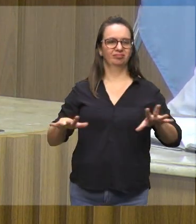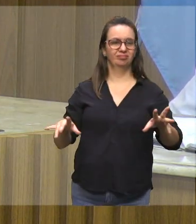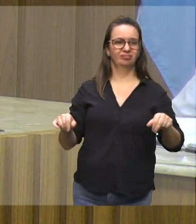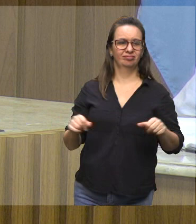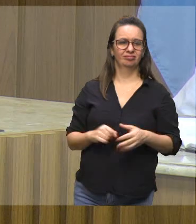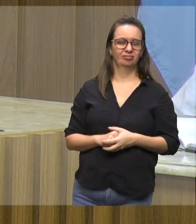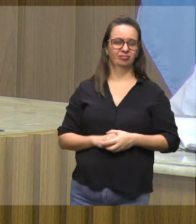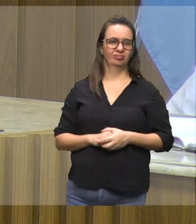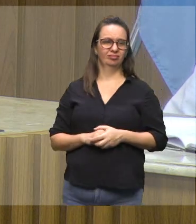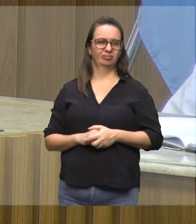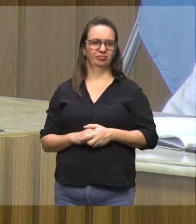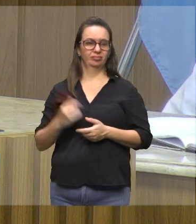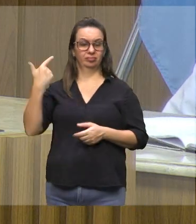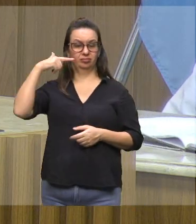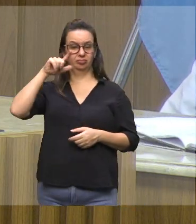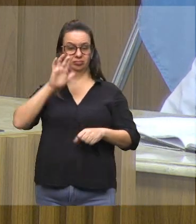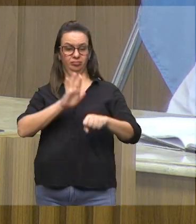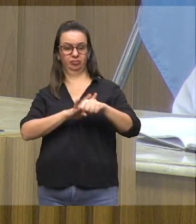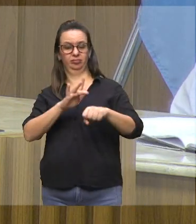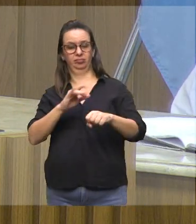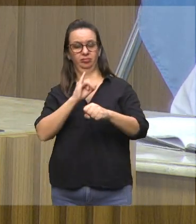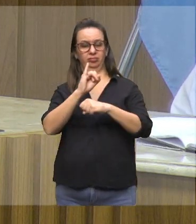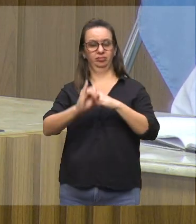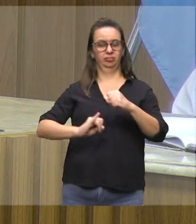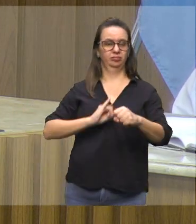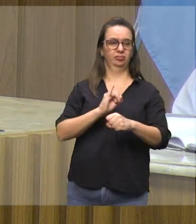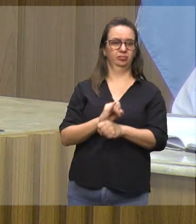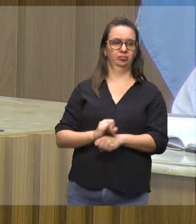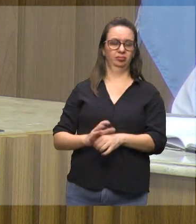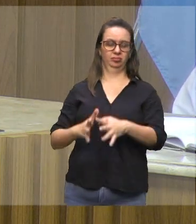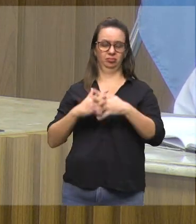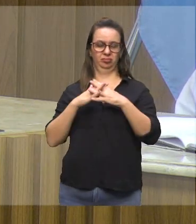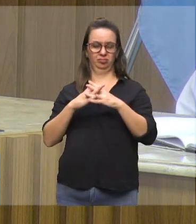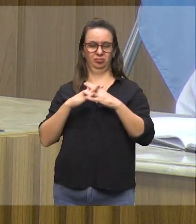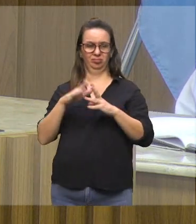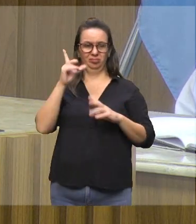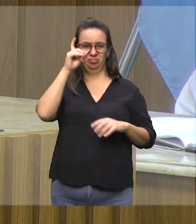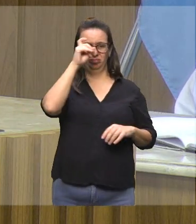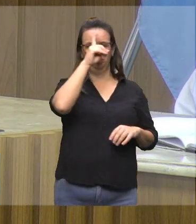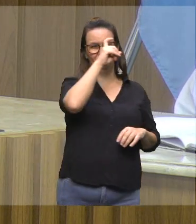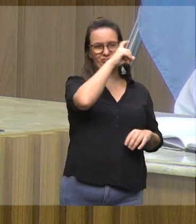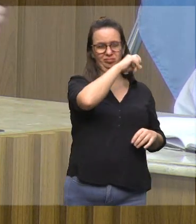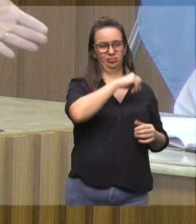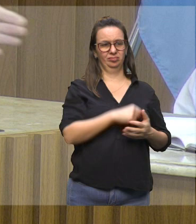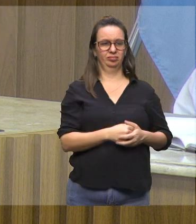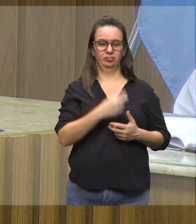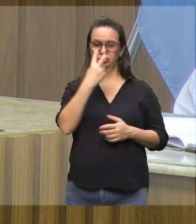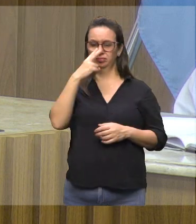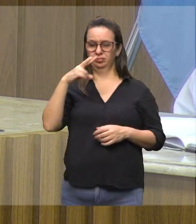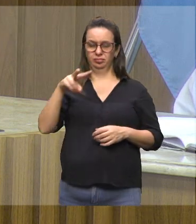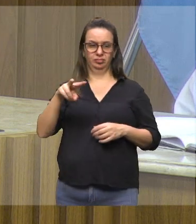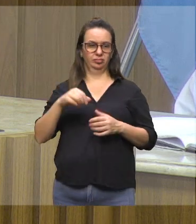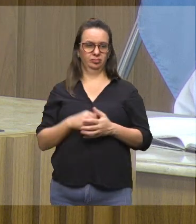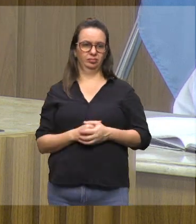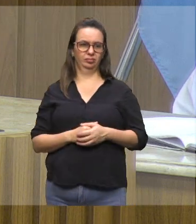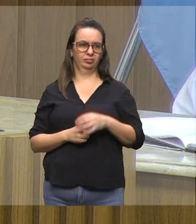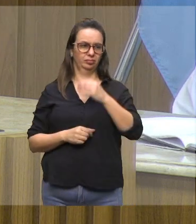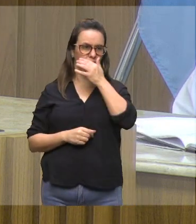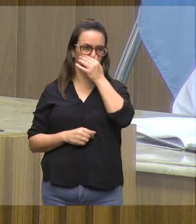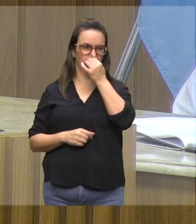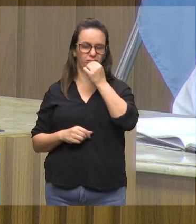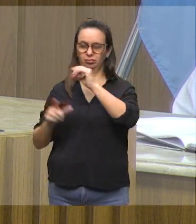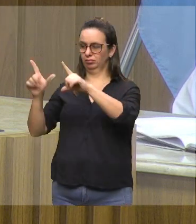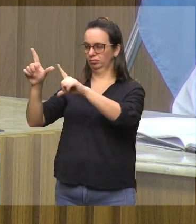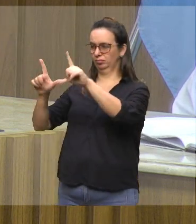isso vem atrapalhando e dificultando muito. Estamos vendo até na rede nacional, na novela